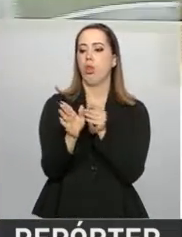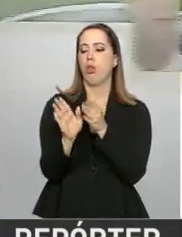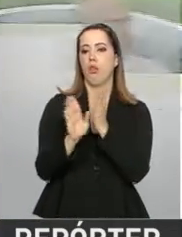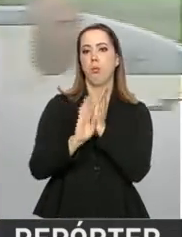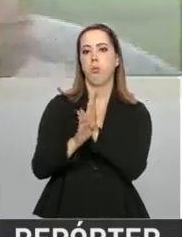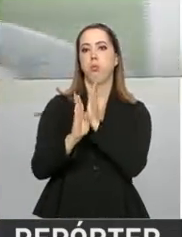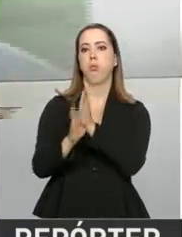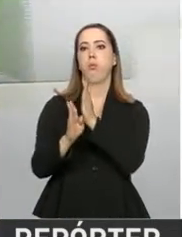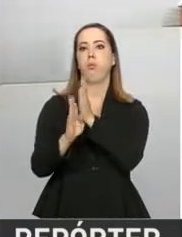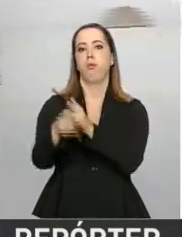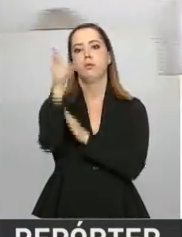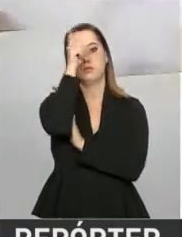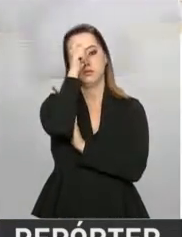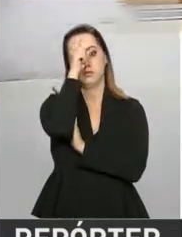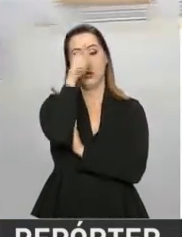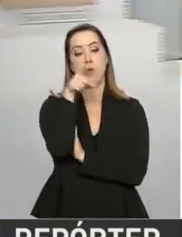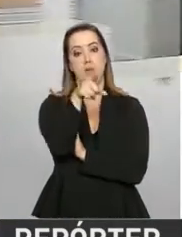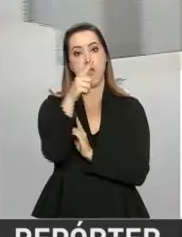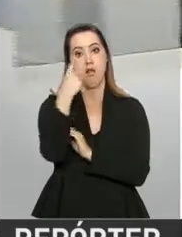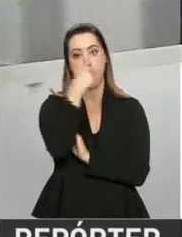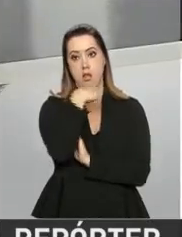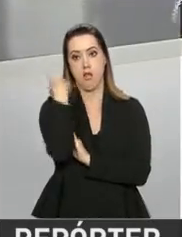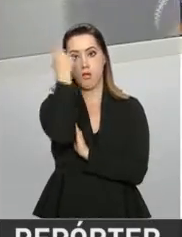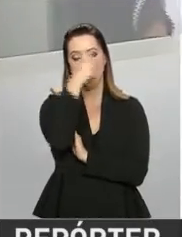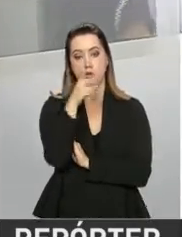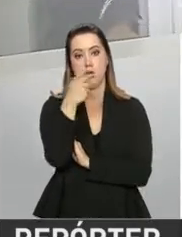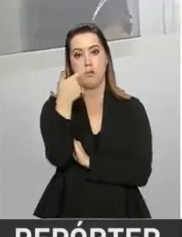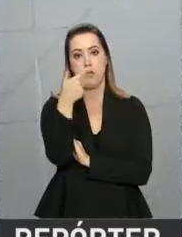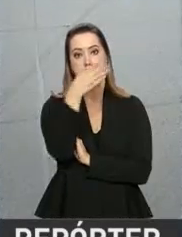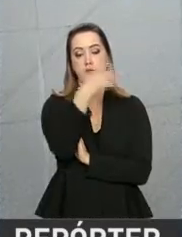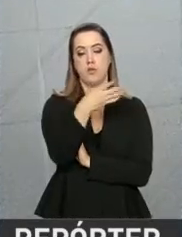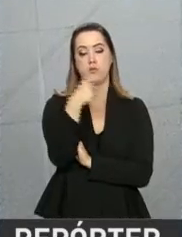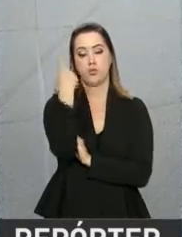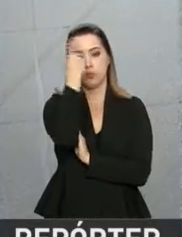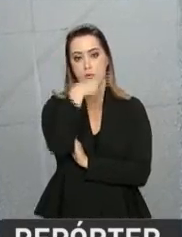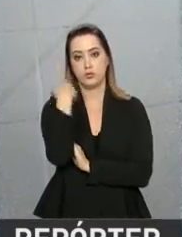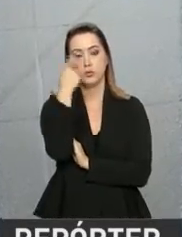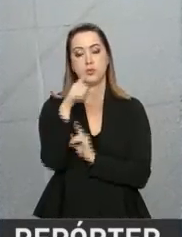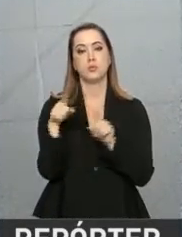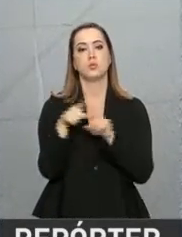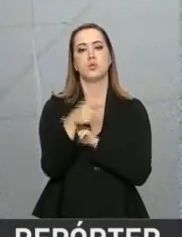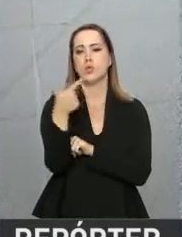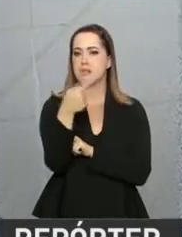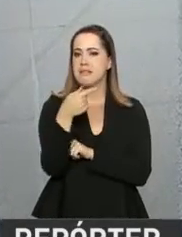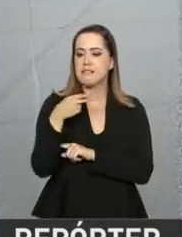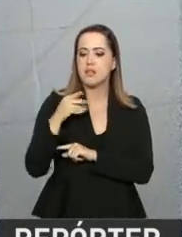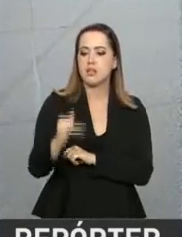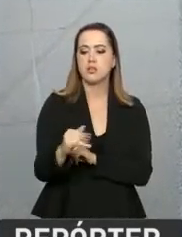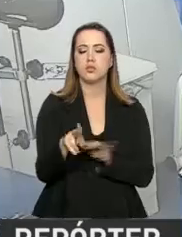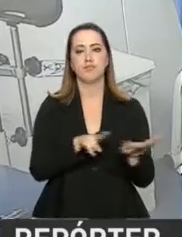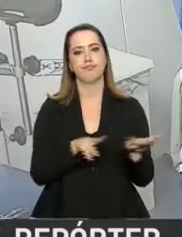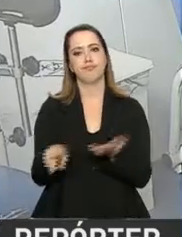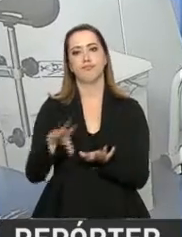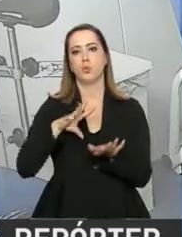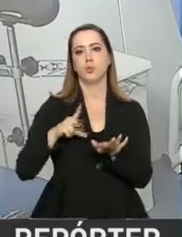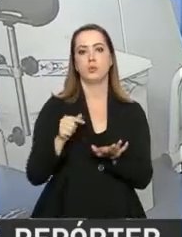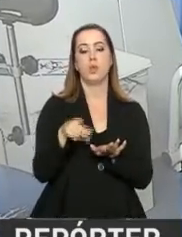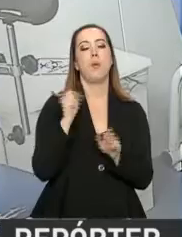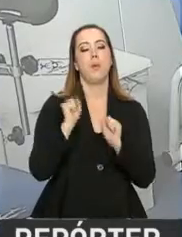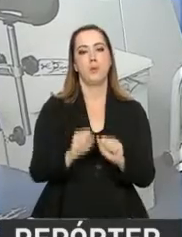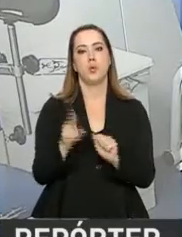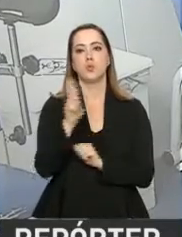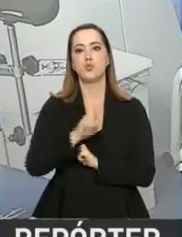elas funcionam 24 horas por dia sete dias por semana e podem resolver boa parte das urgências e